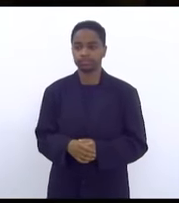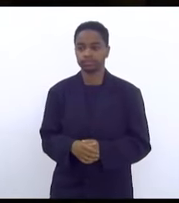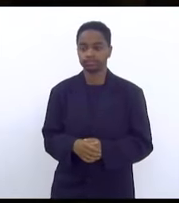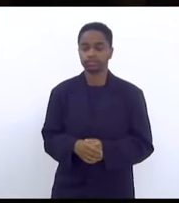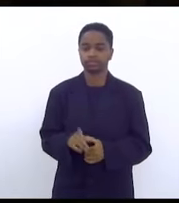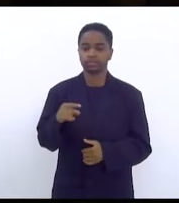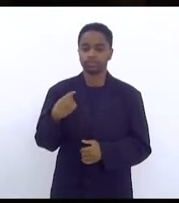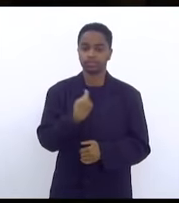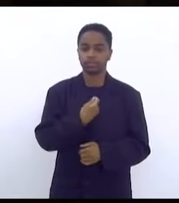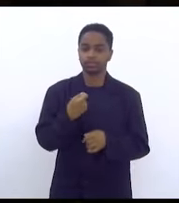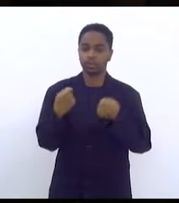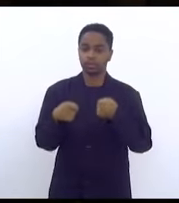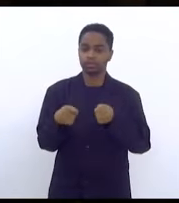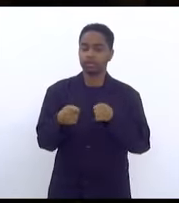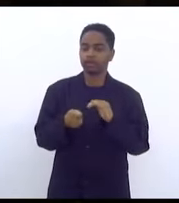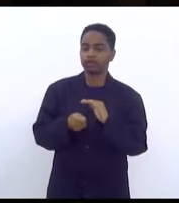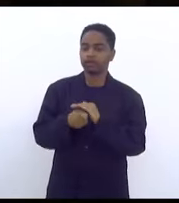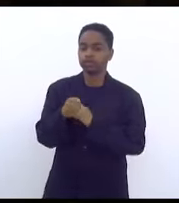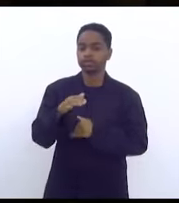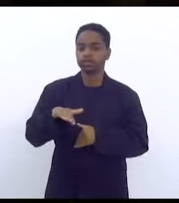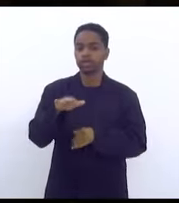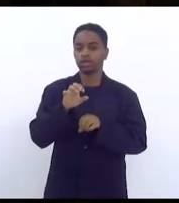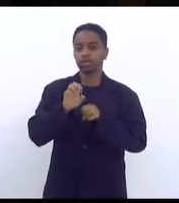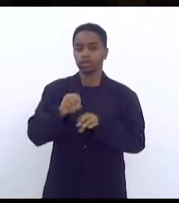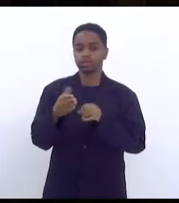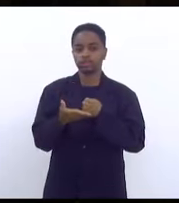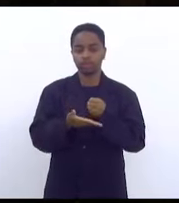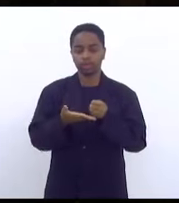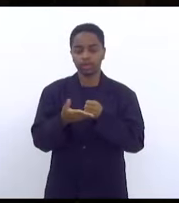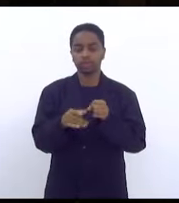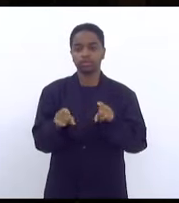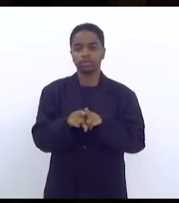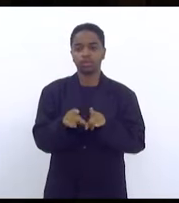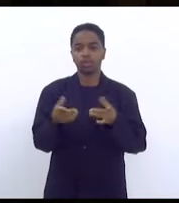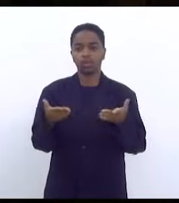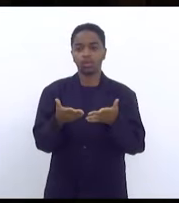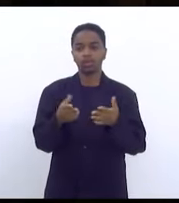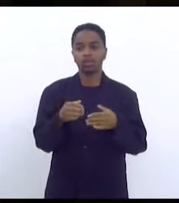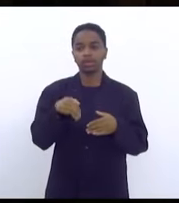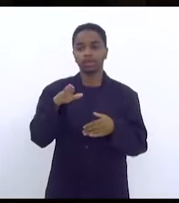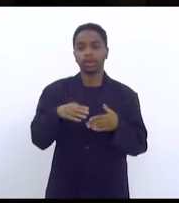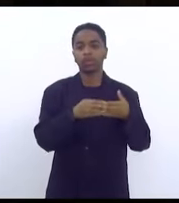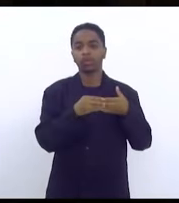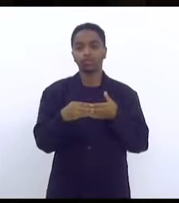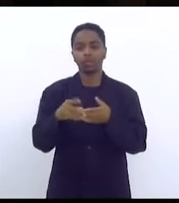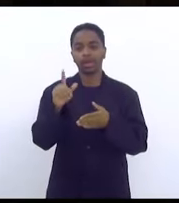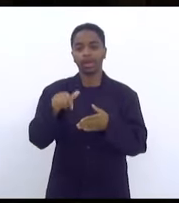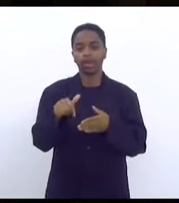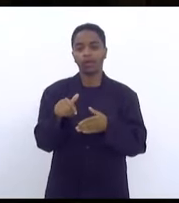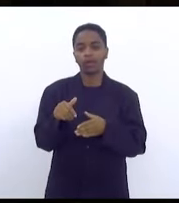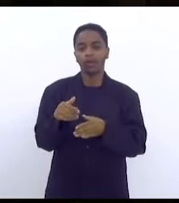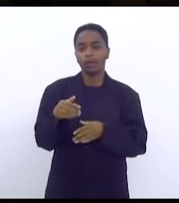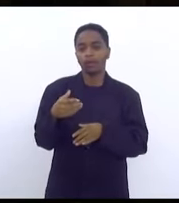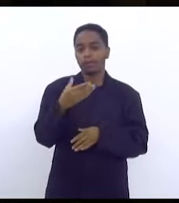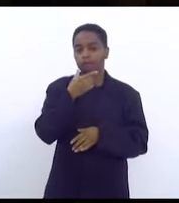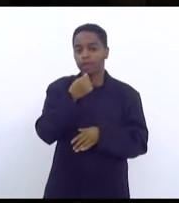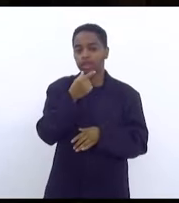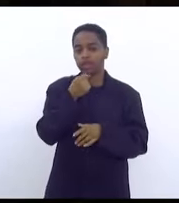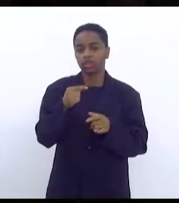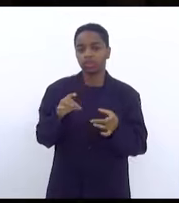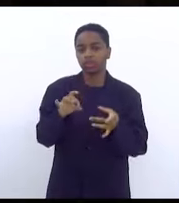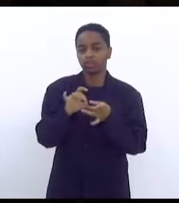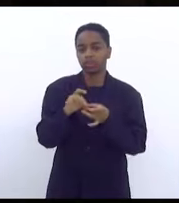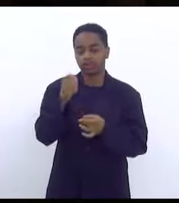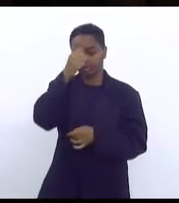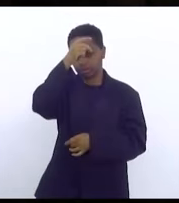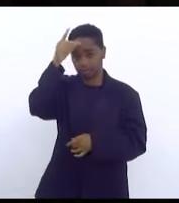precisa investir na educação básica, hoje conduzida por outro aliado, outro menino do prefeito, que